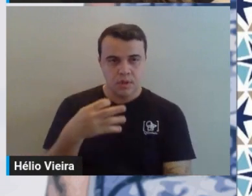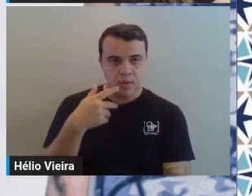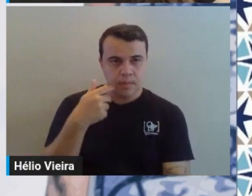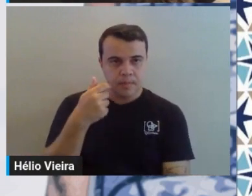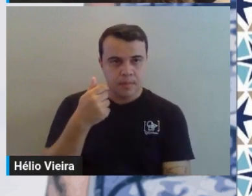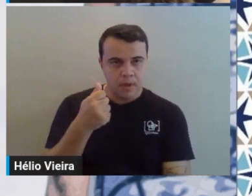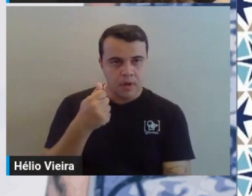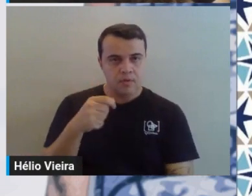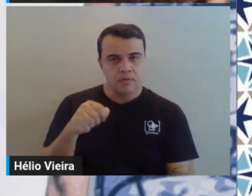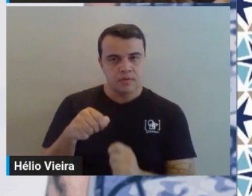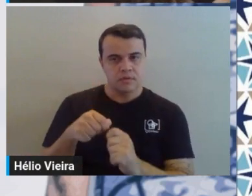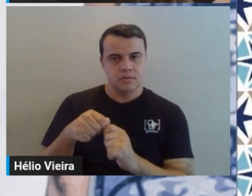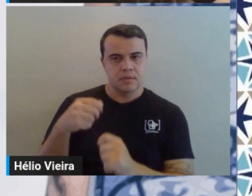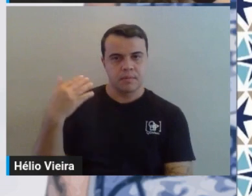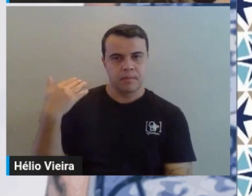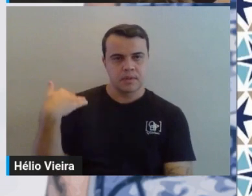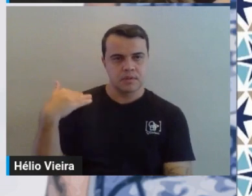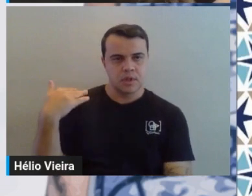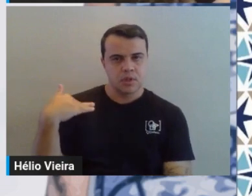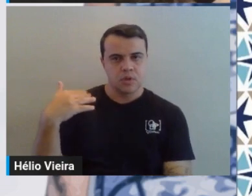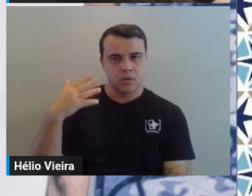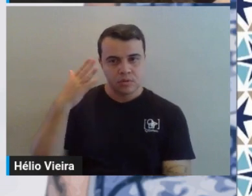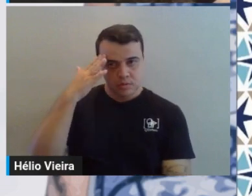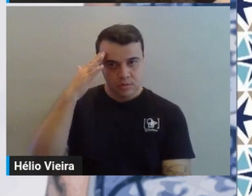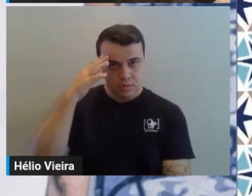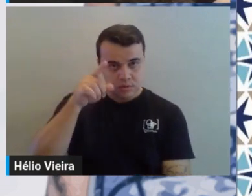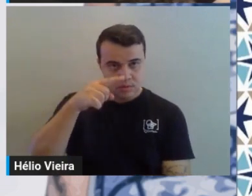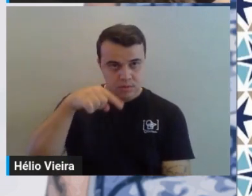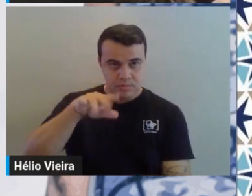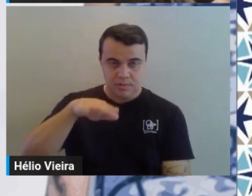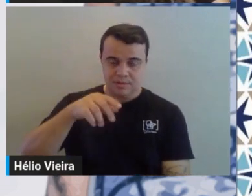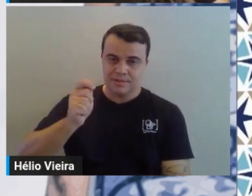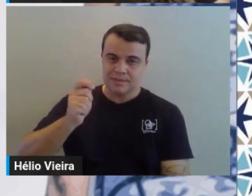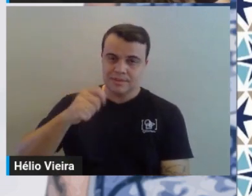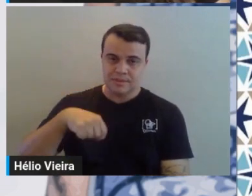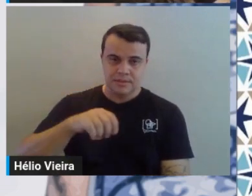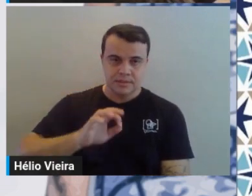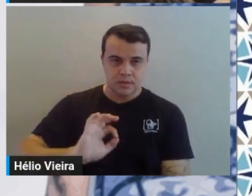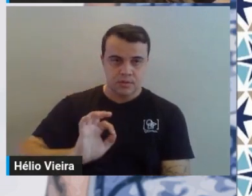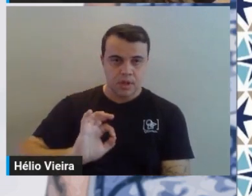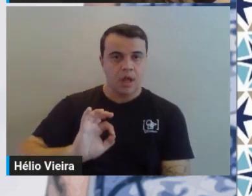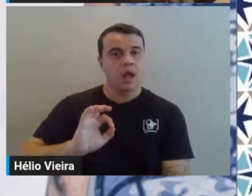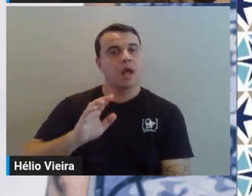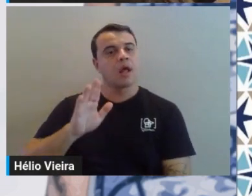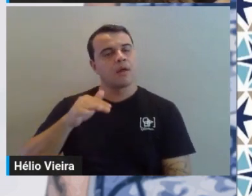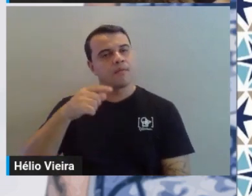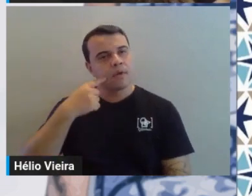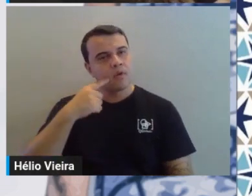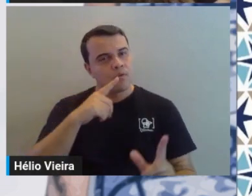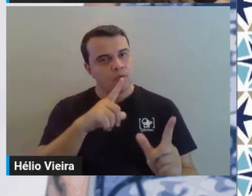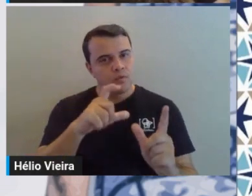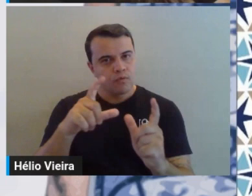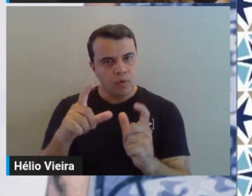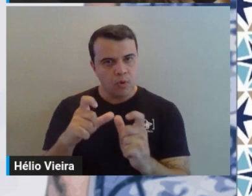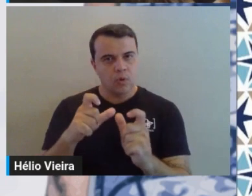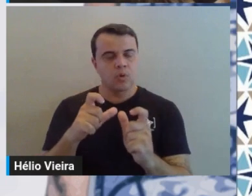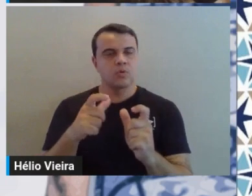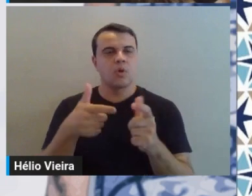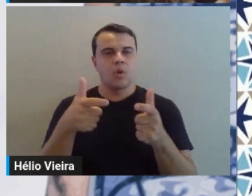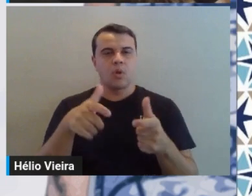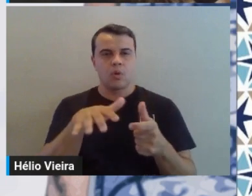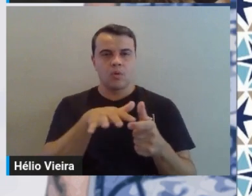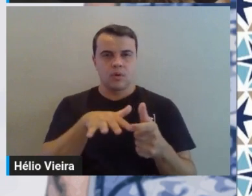fazer um passeio, mas a gente sabe que nem sempre é possível. Então, levar imagens desses